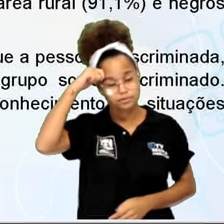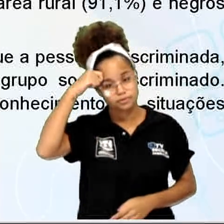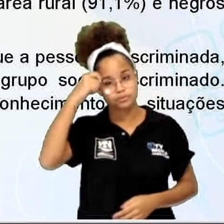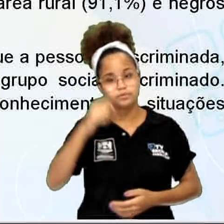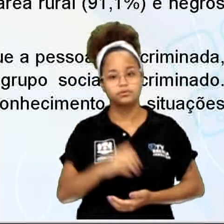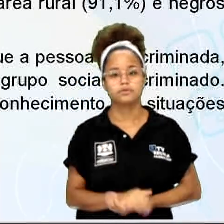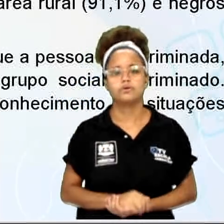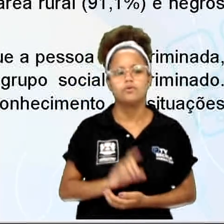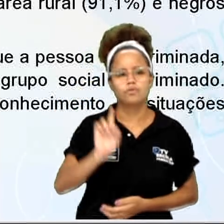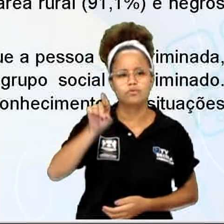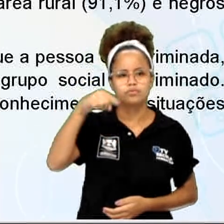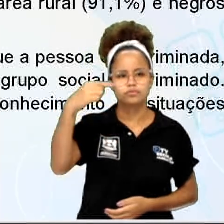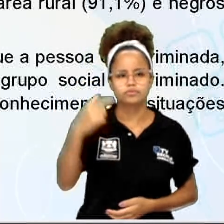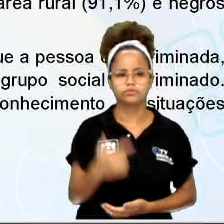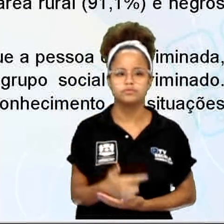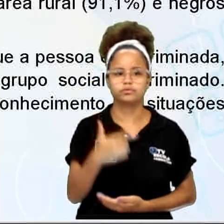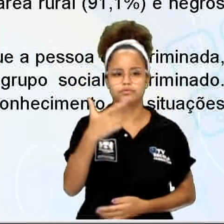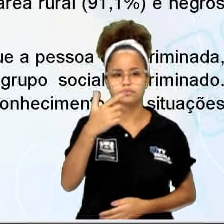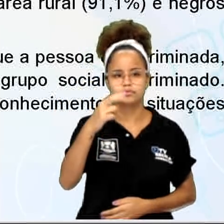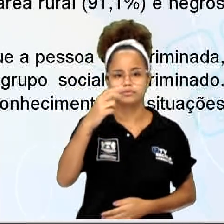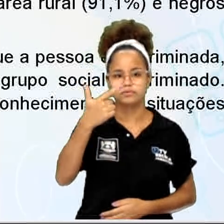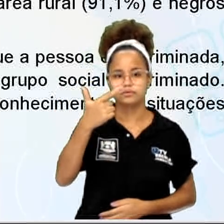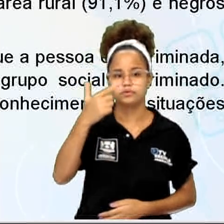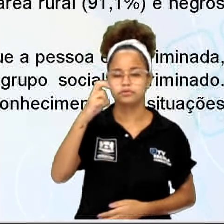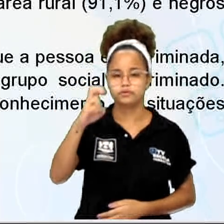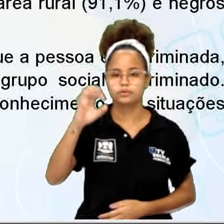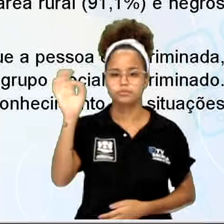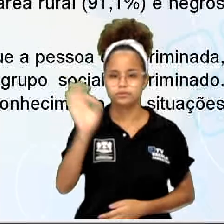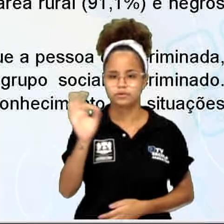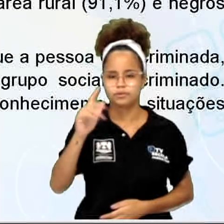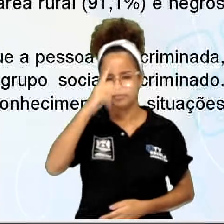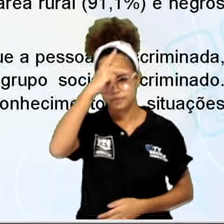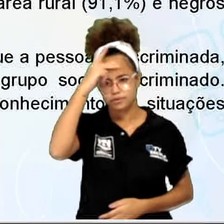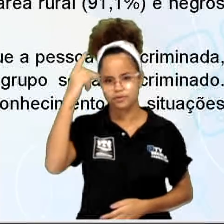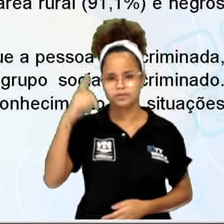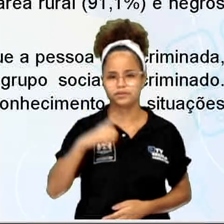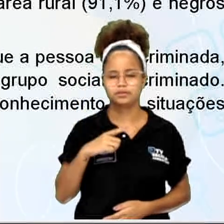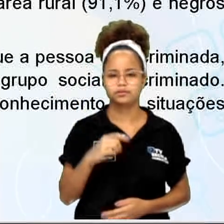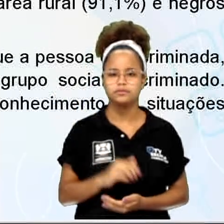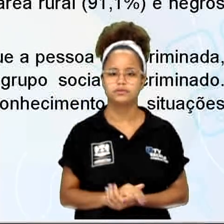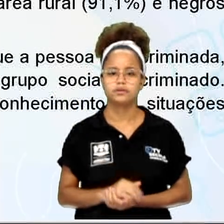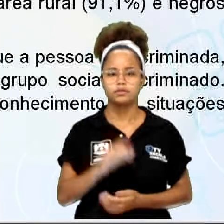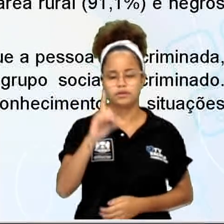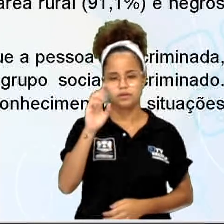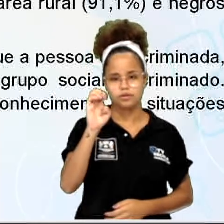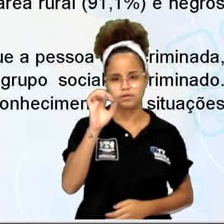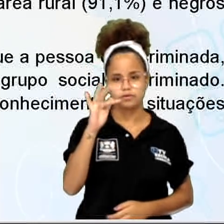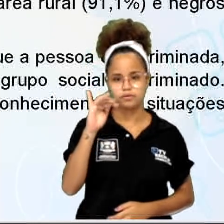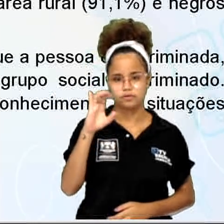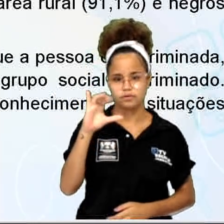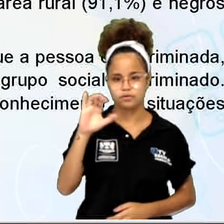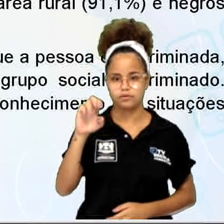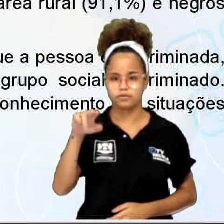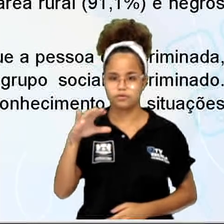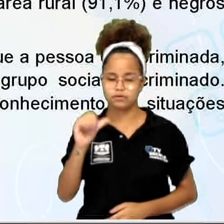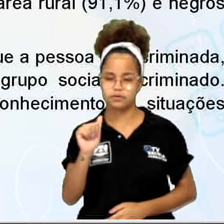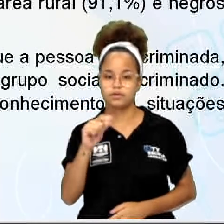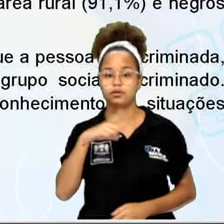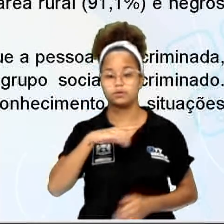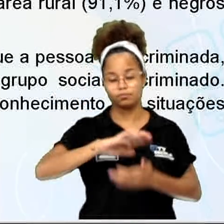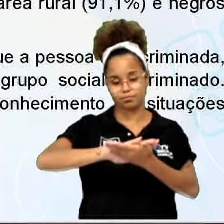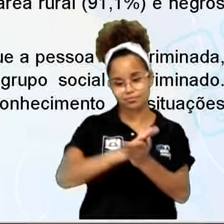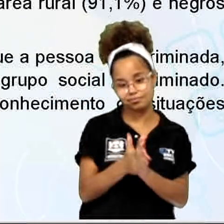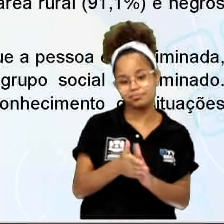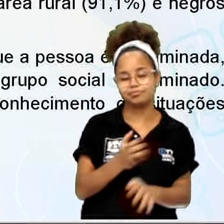96,5% têm preconceito com relação a deficientes e 94,2% têm preconceito racial.